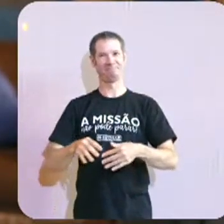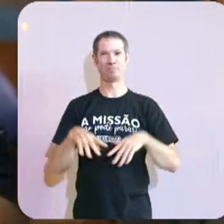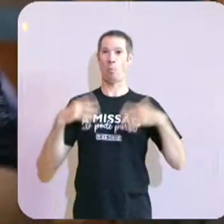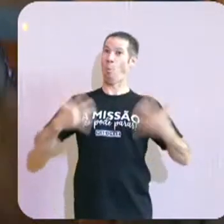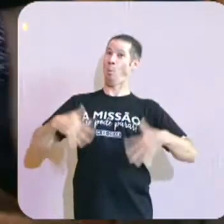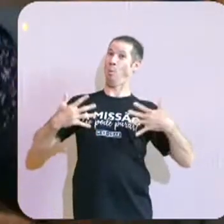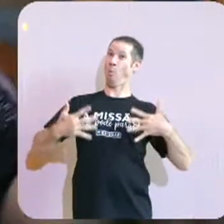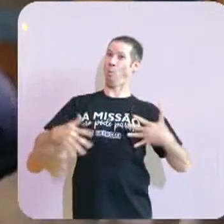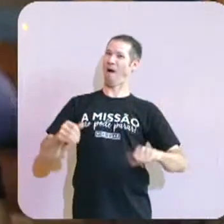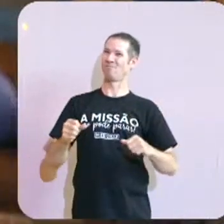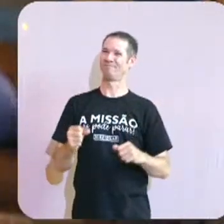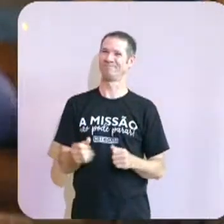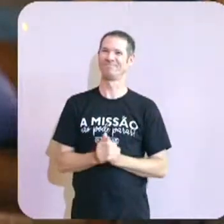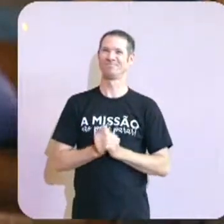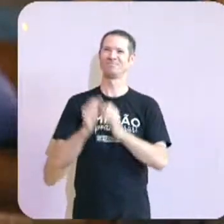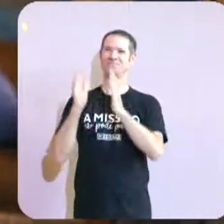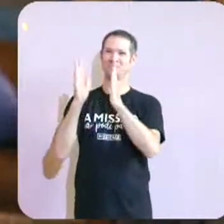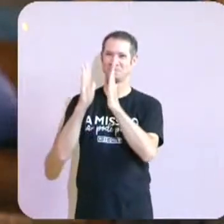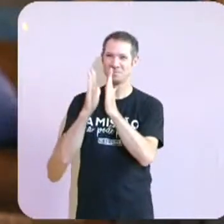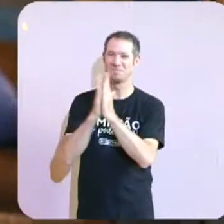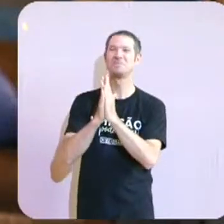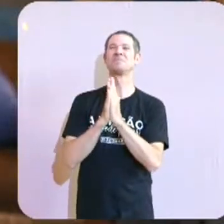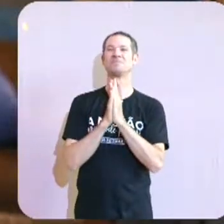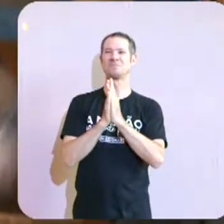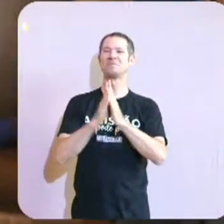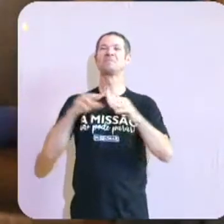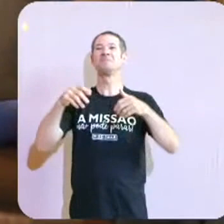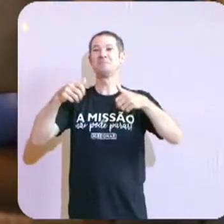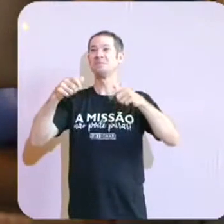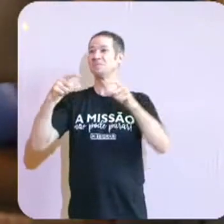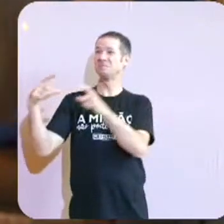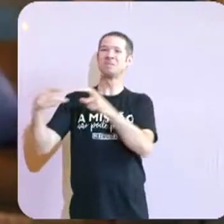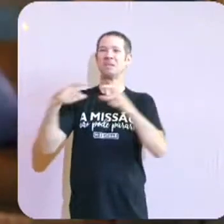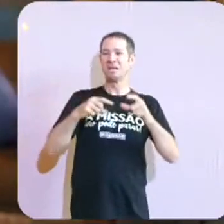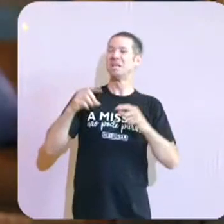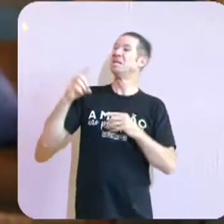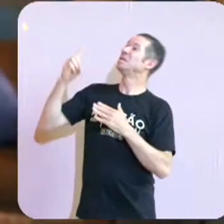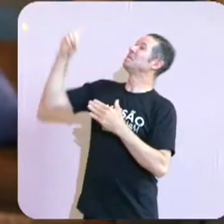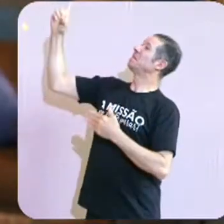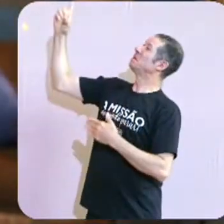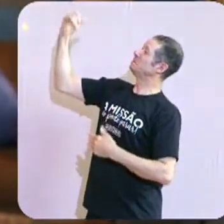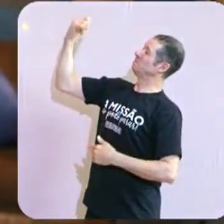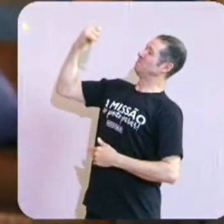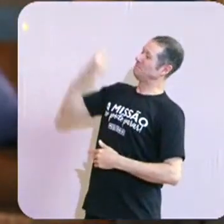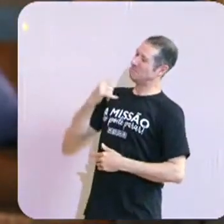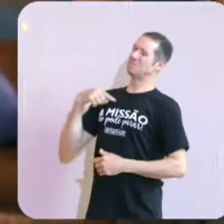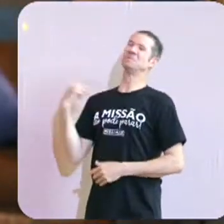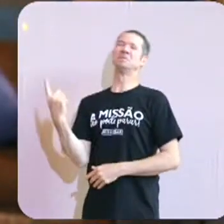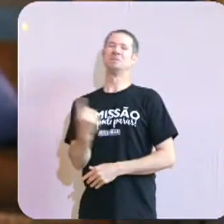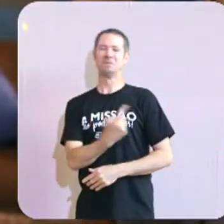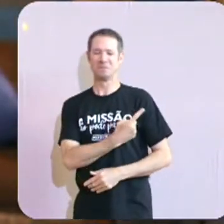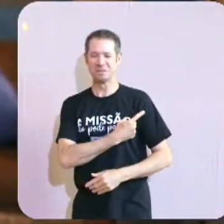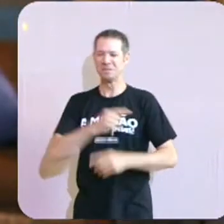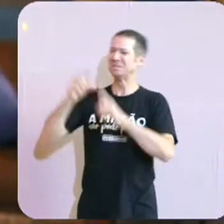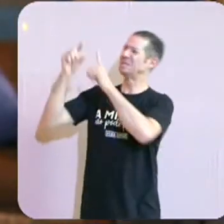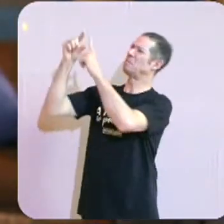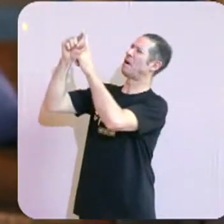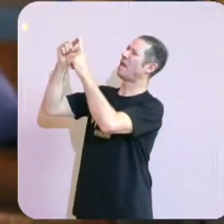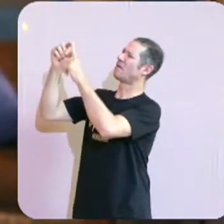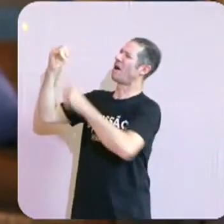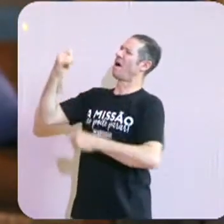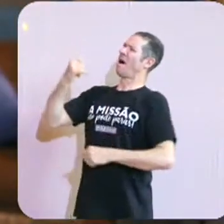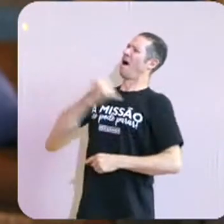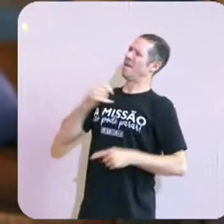Uau! Feche seus olhos por um instante, seja lá onde você estiver agora. Deus, fale conosco, e que essa palavra mexa com o nosso coração e